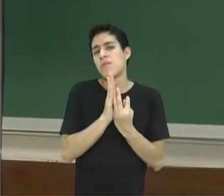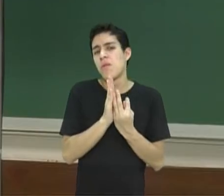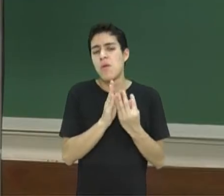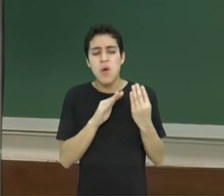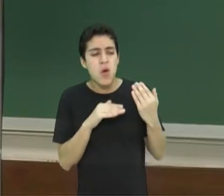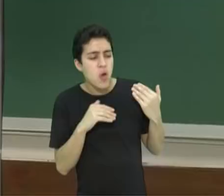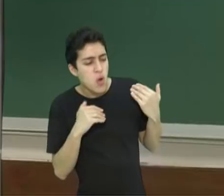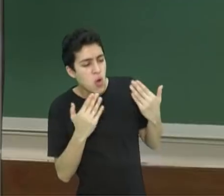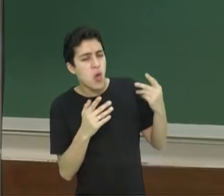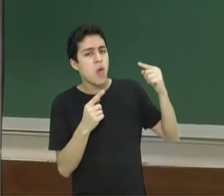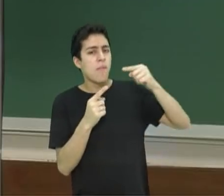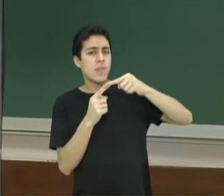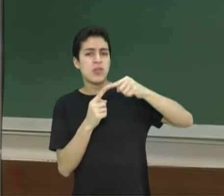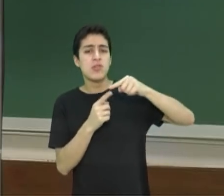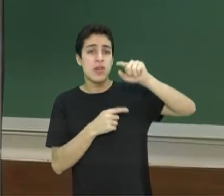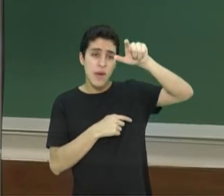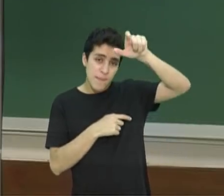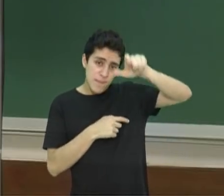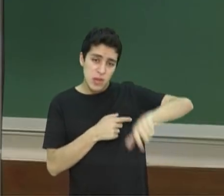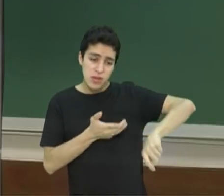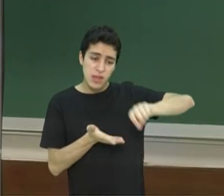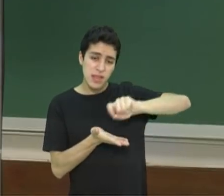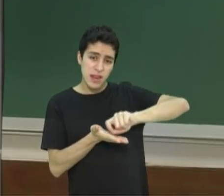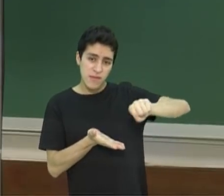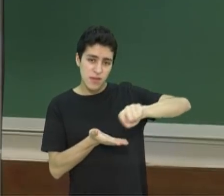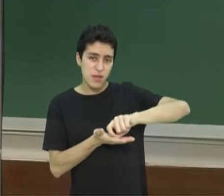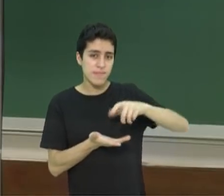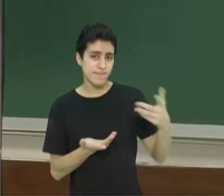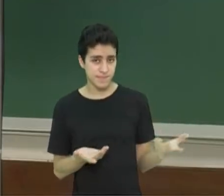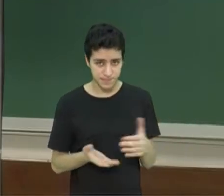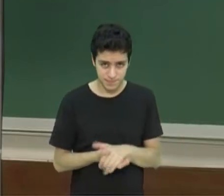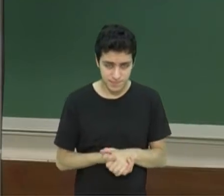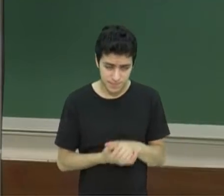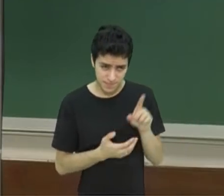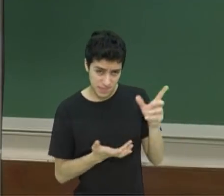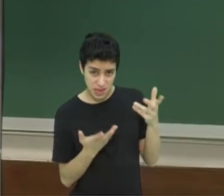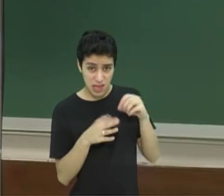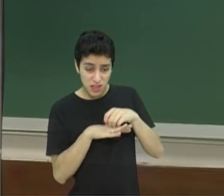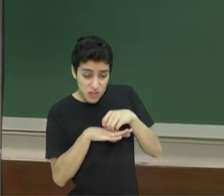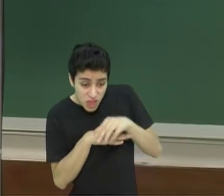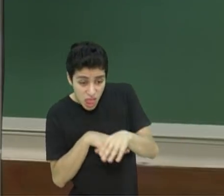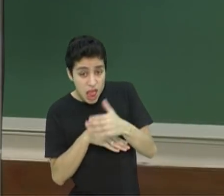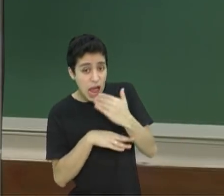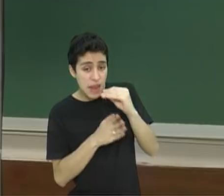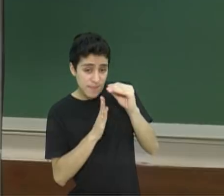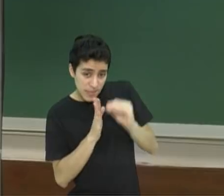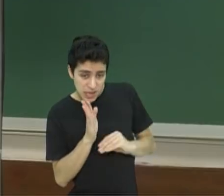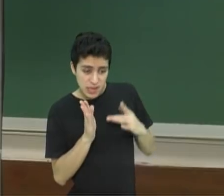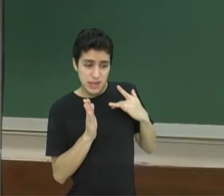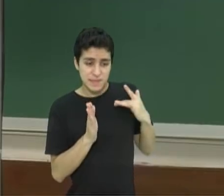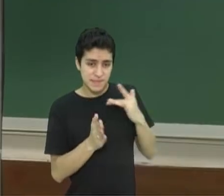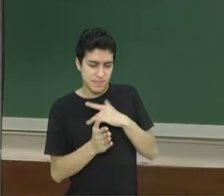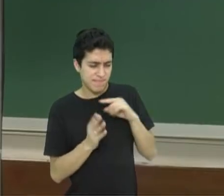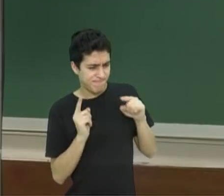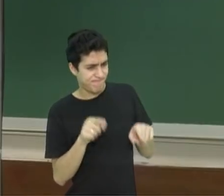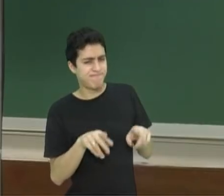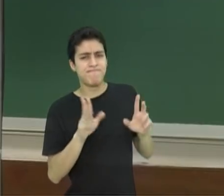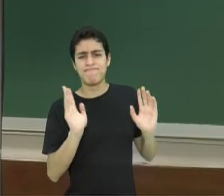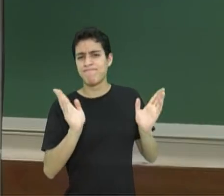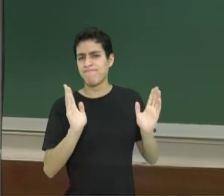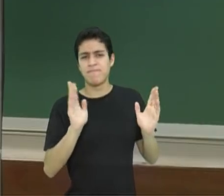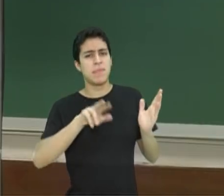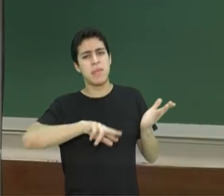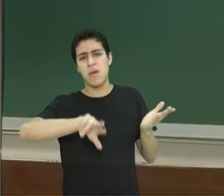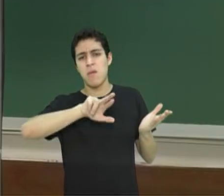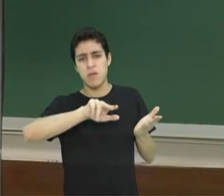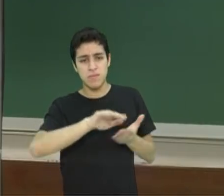essa pessoa tinha quando ela decidiu fazer esse texto? Será que ela queria dar dicas de alimentos saudáveis? Nesse caso, nós já sabemos que